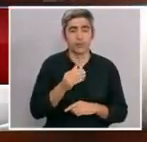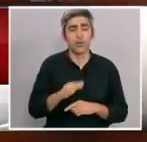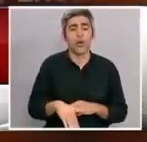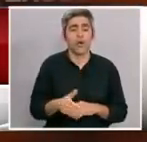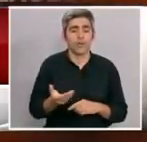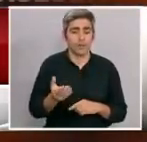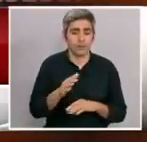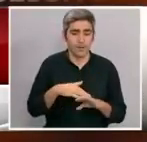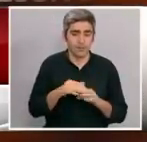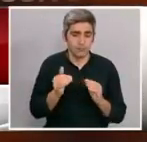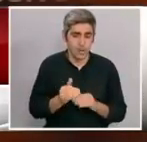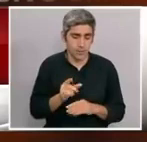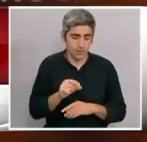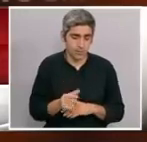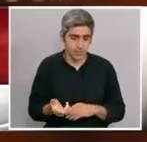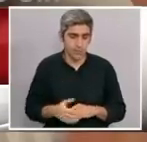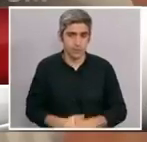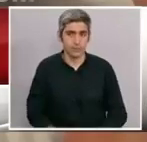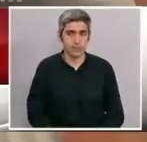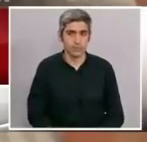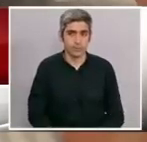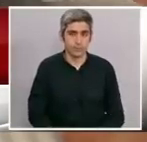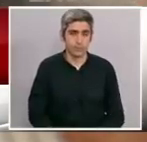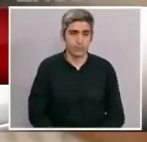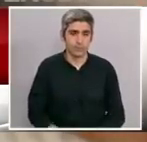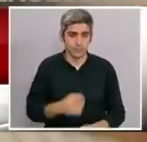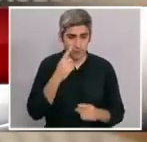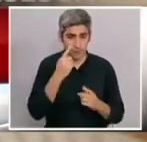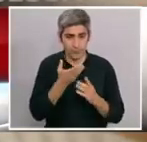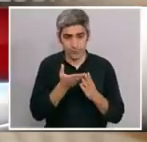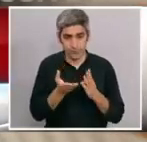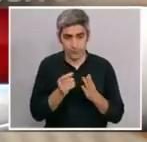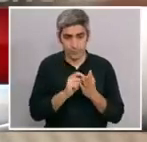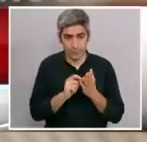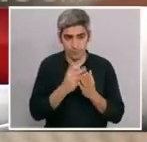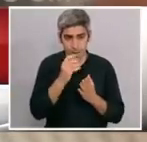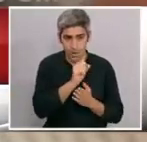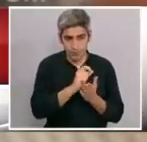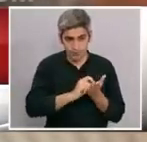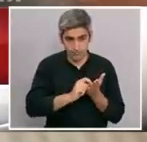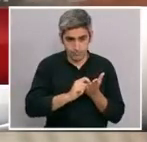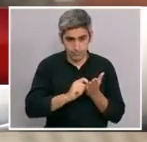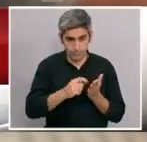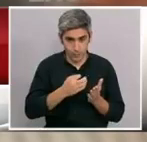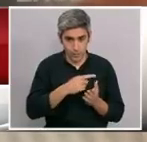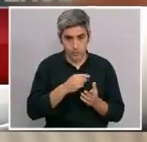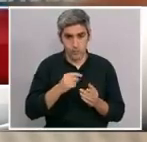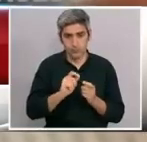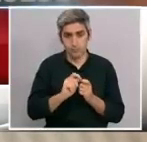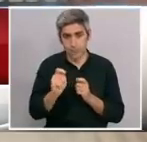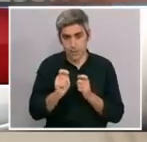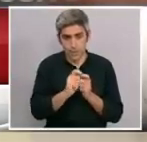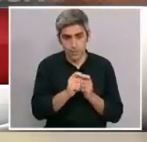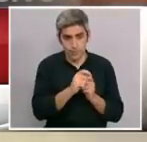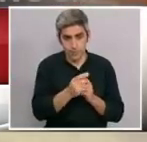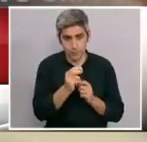era a que fazia menos. Era a mais nova. Está a ver aqui, olha. Escrito pela mão dele, o dinheiro que ele entregava às